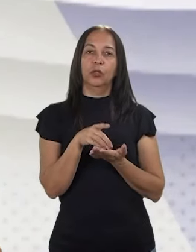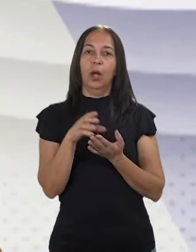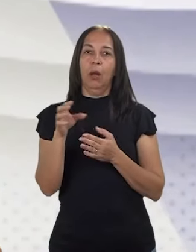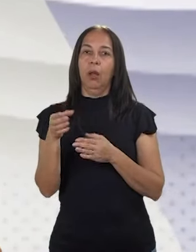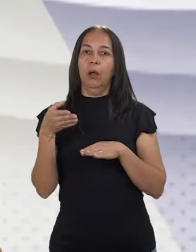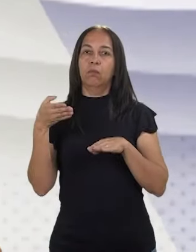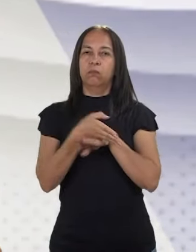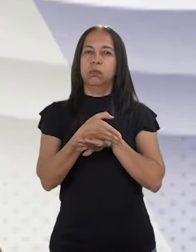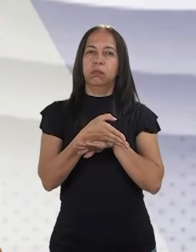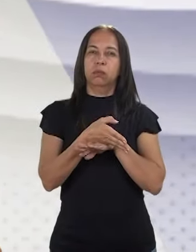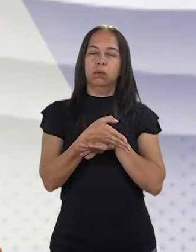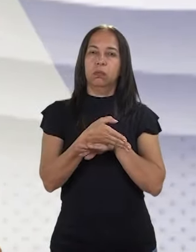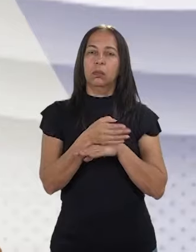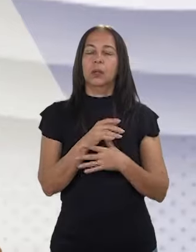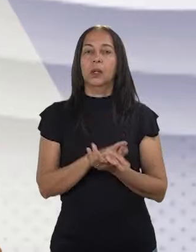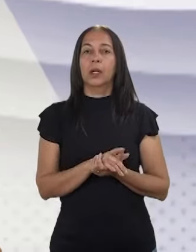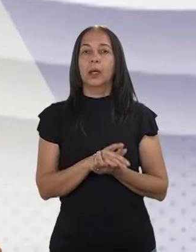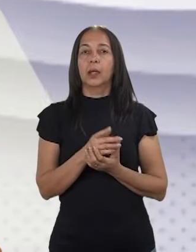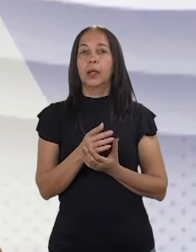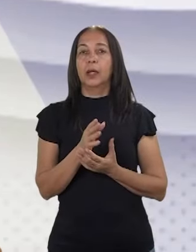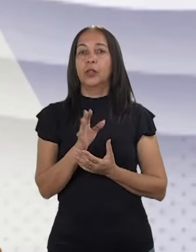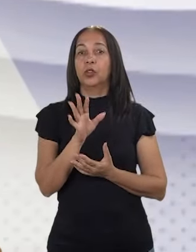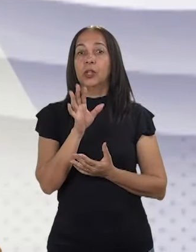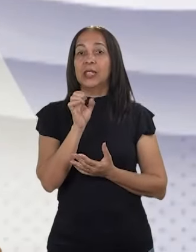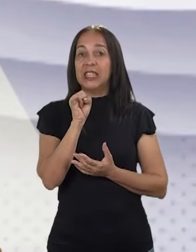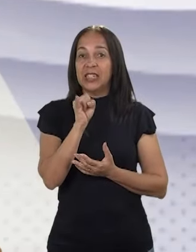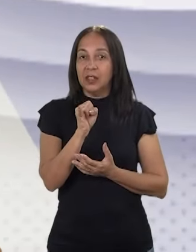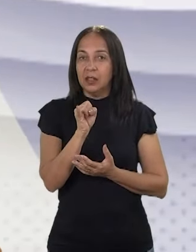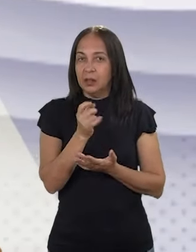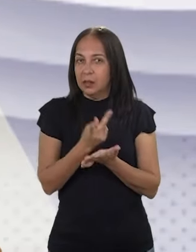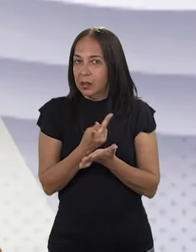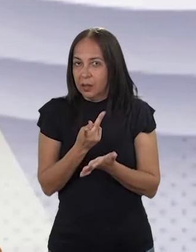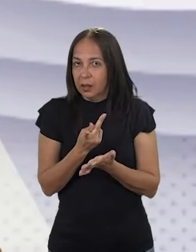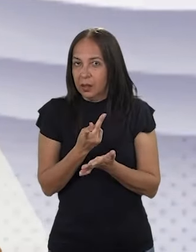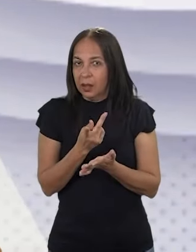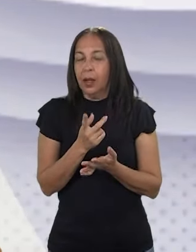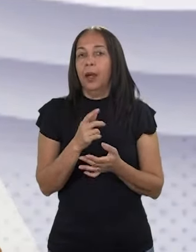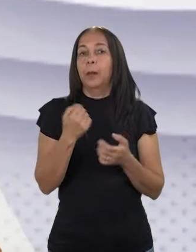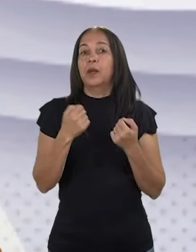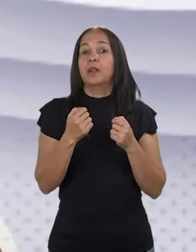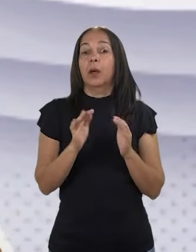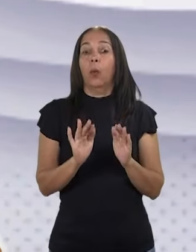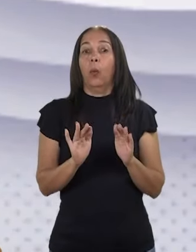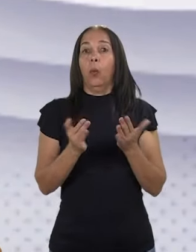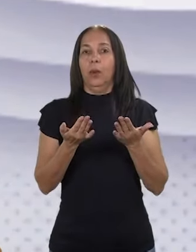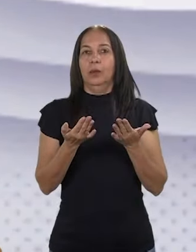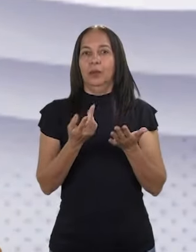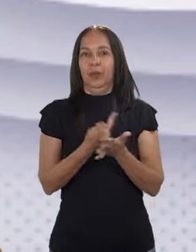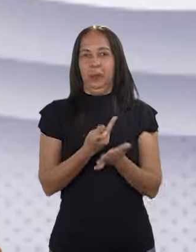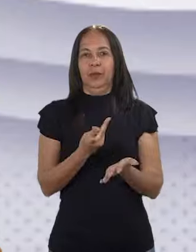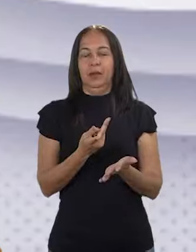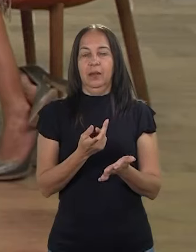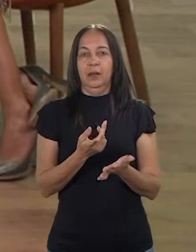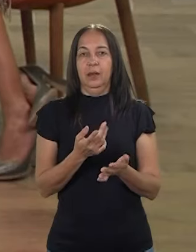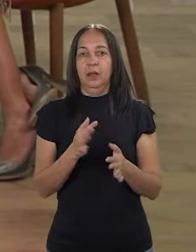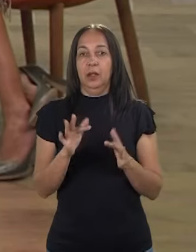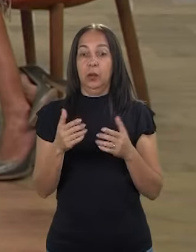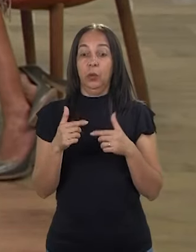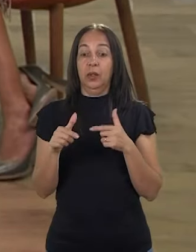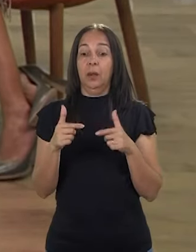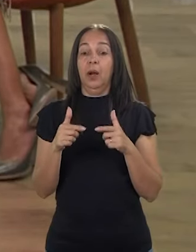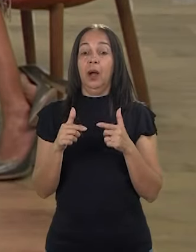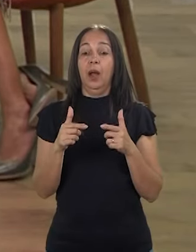invasão de um vazamento de dados de um incidente cibernético a gente não fala se vai acontecer a gente tem que pensar em quando vai acontecer E